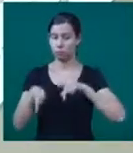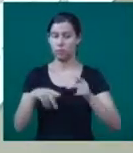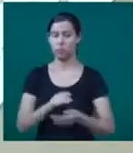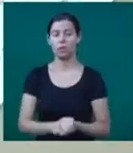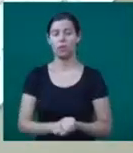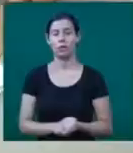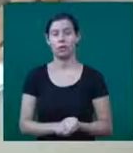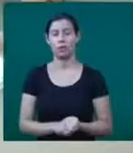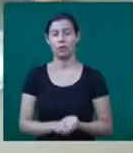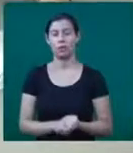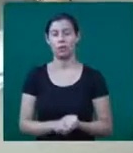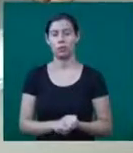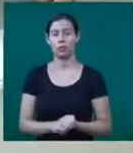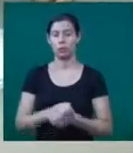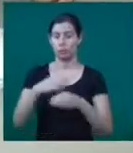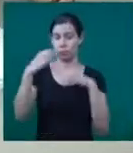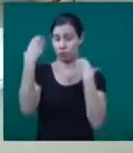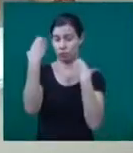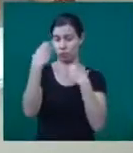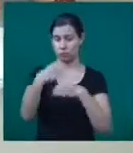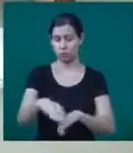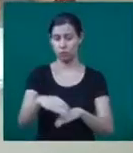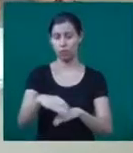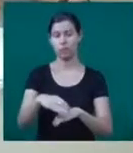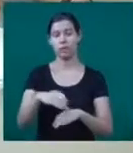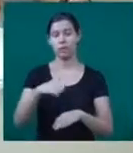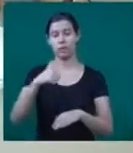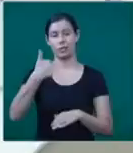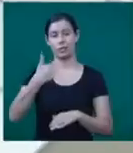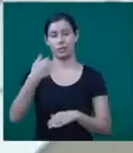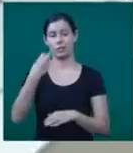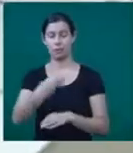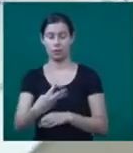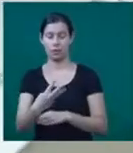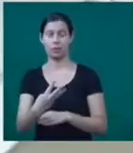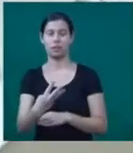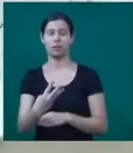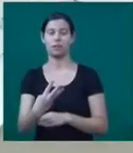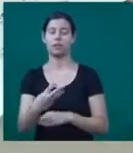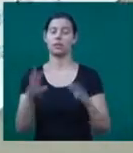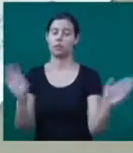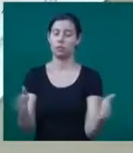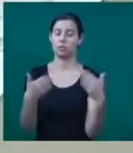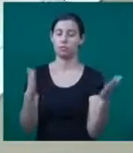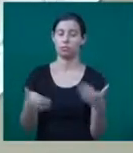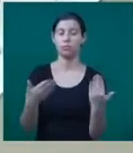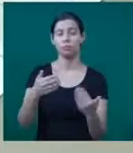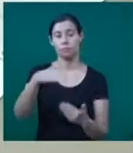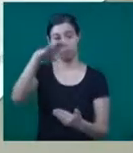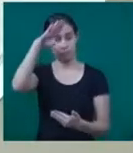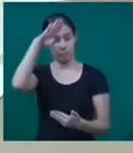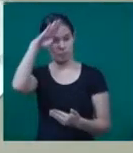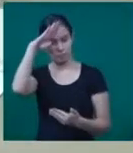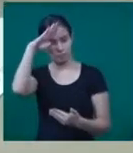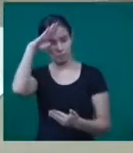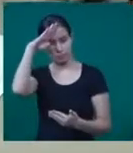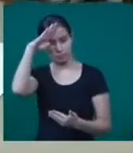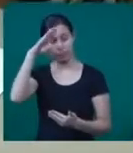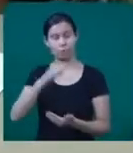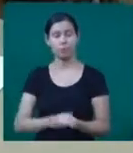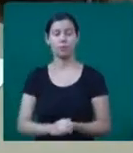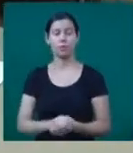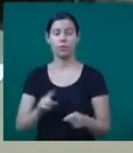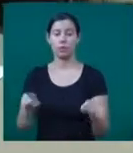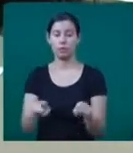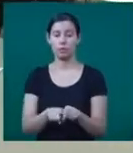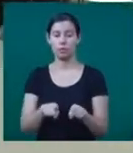13ª edição. É promovido pelo 36º Batalhão de Infantaria Motorizado, Instituto de Artes, Cultura e Ciências do